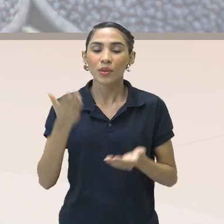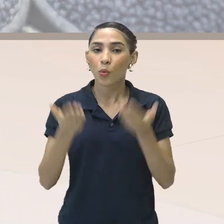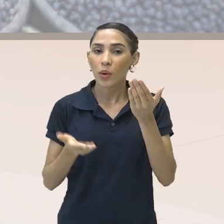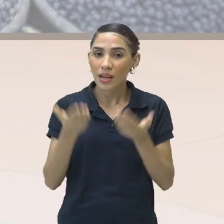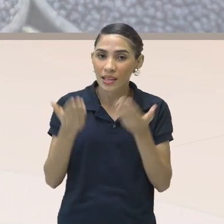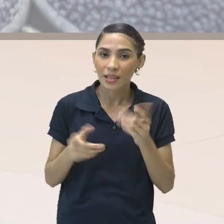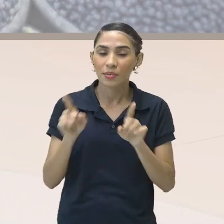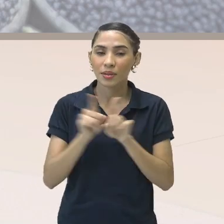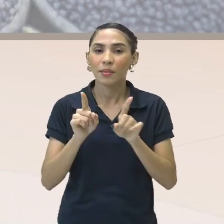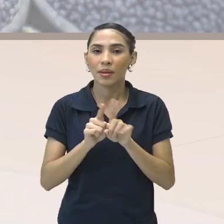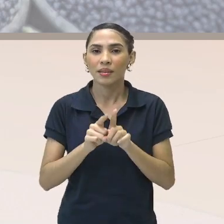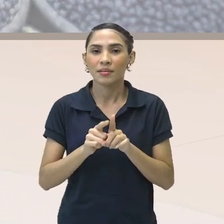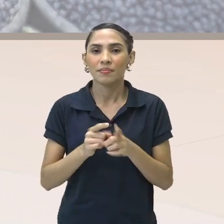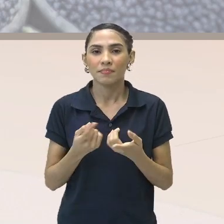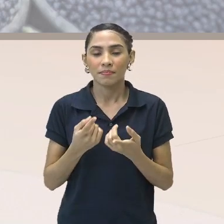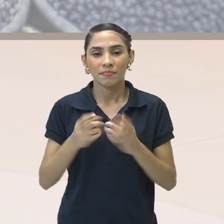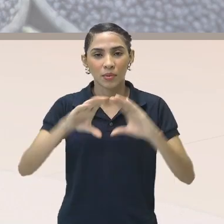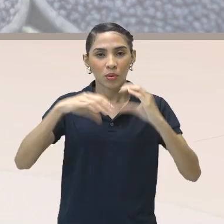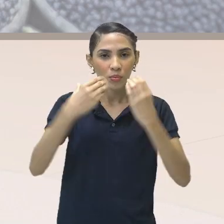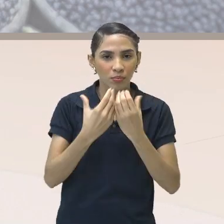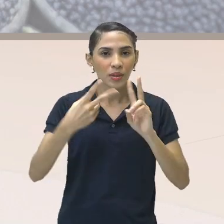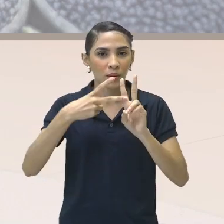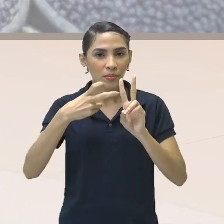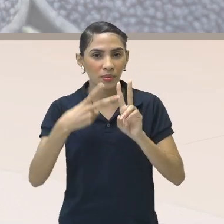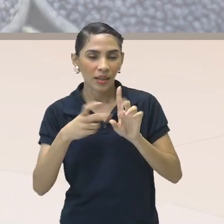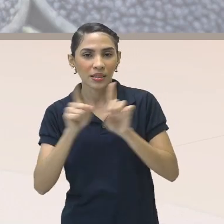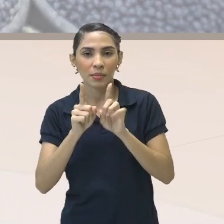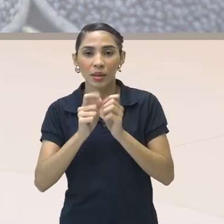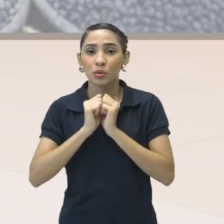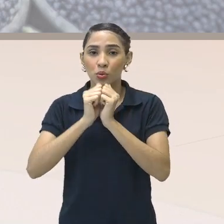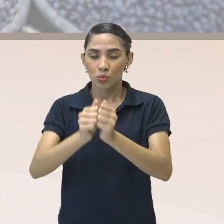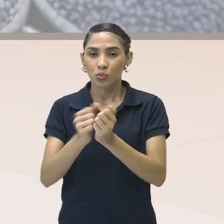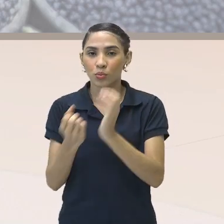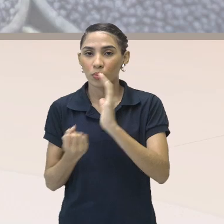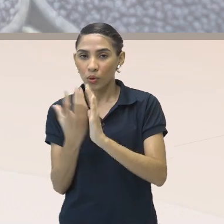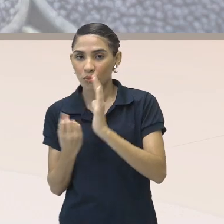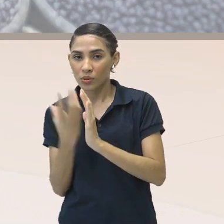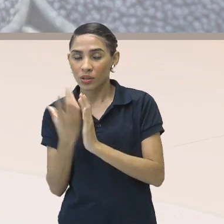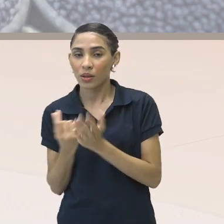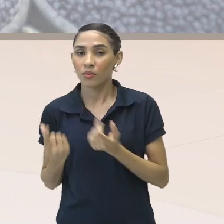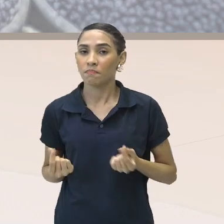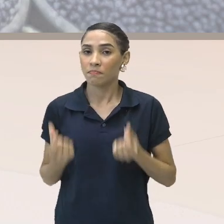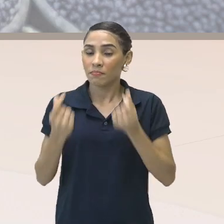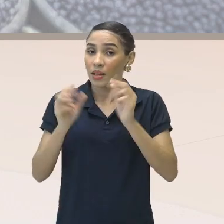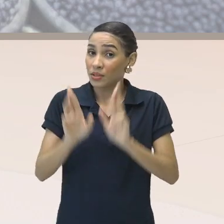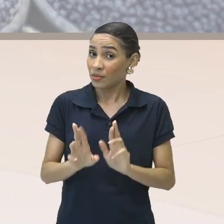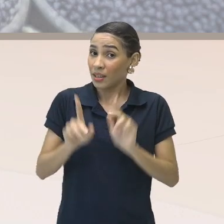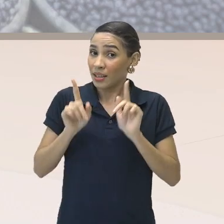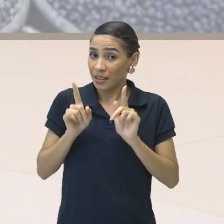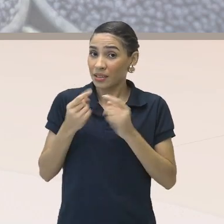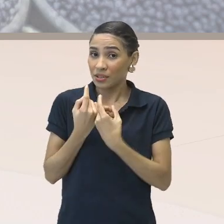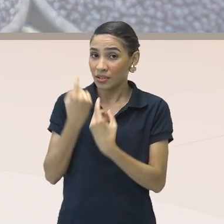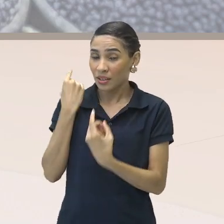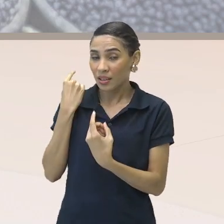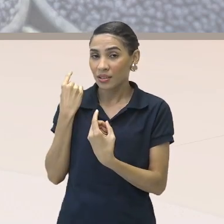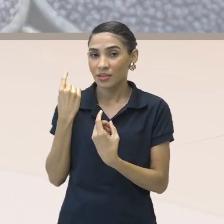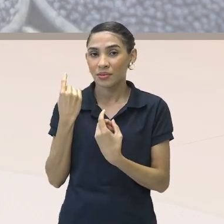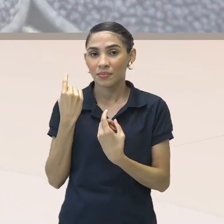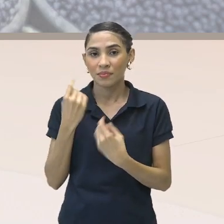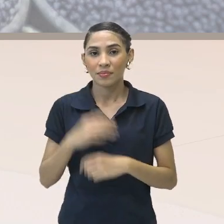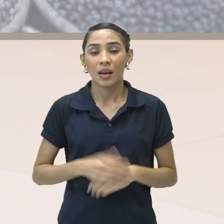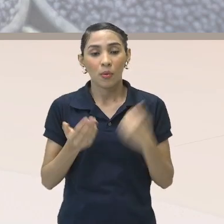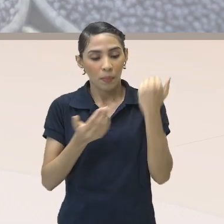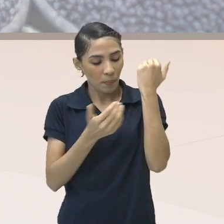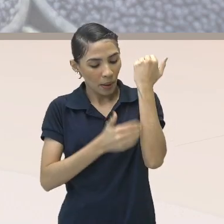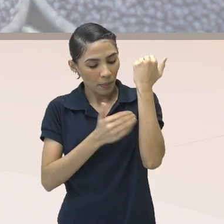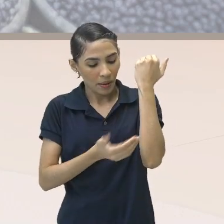possível. Né? Essa que tem que ser uma busca das comunidades ali, juntamente com a produção de capital, diferente do que a gente falou agora há pouco com relação ao ciclo da